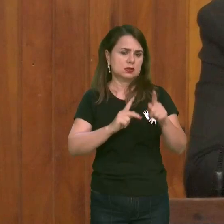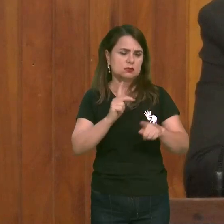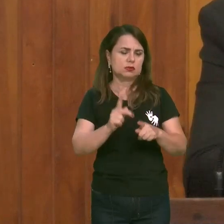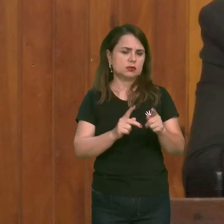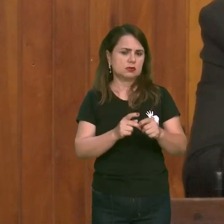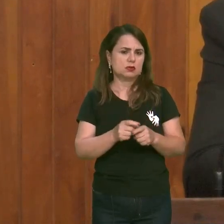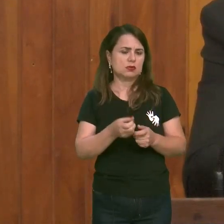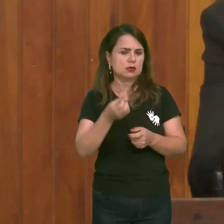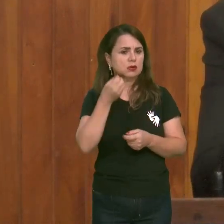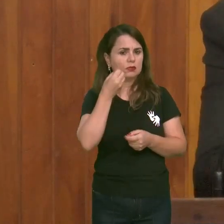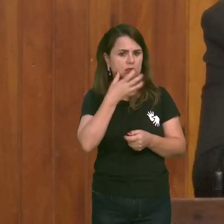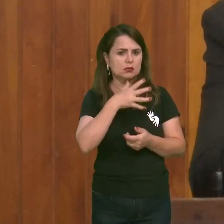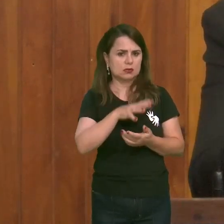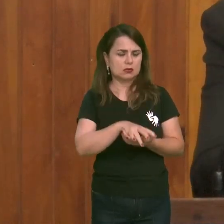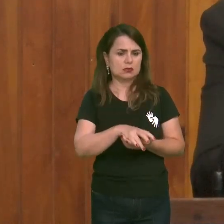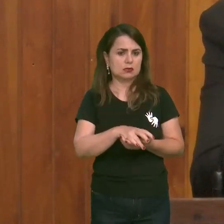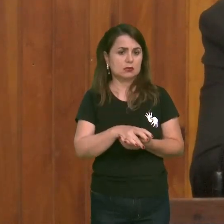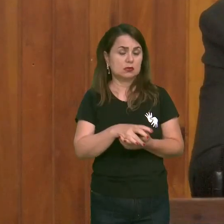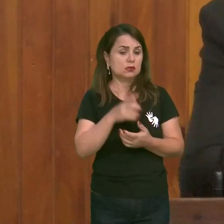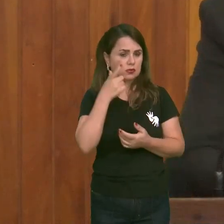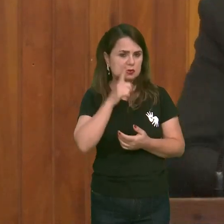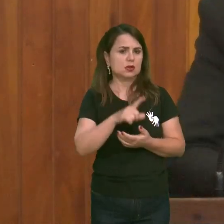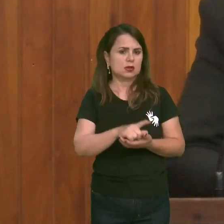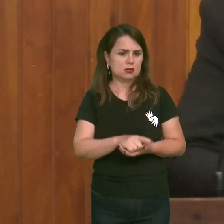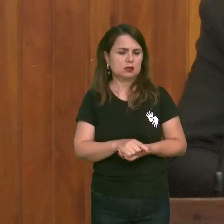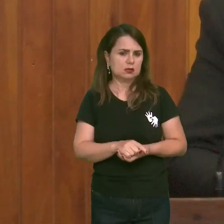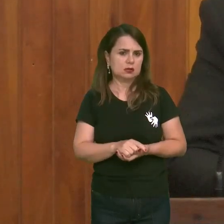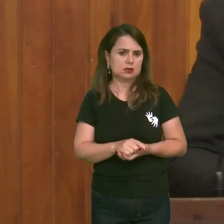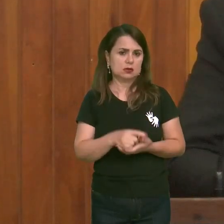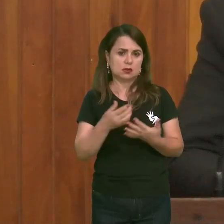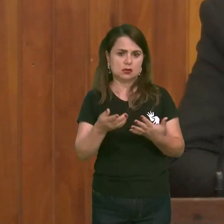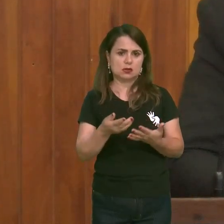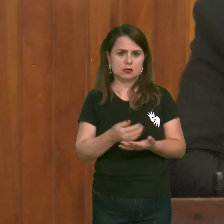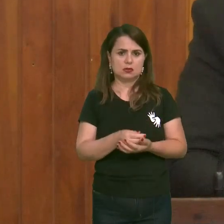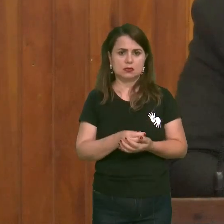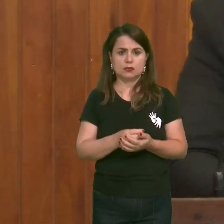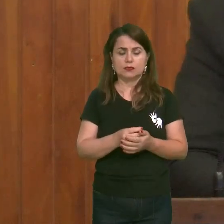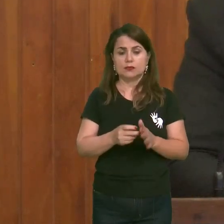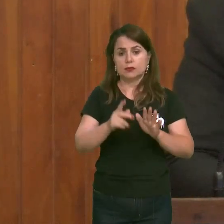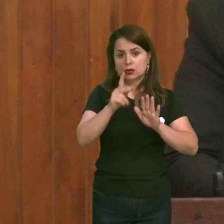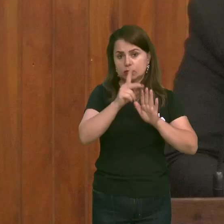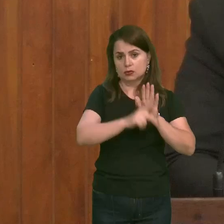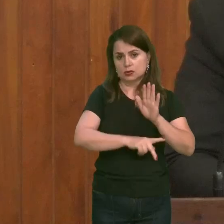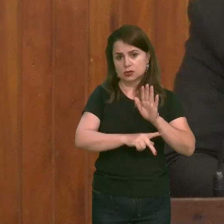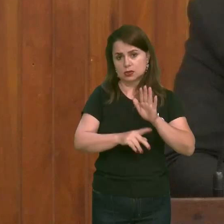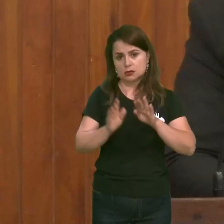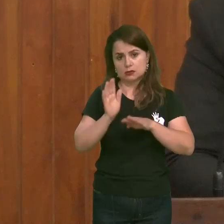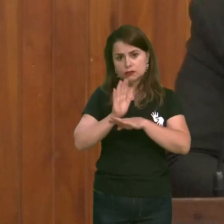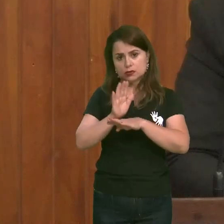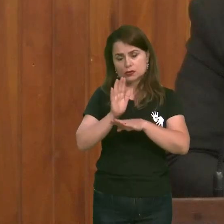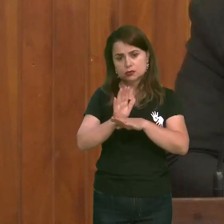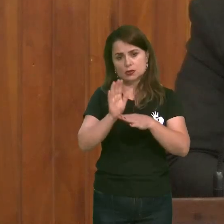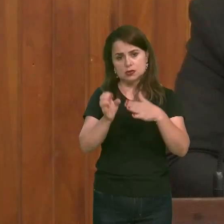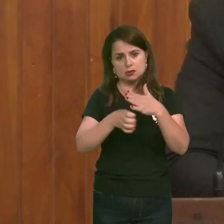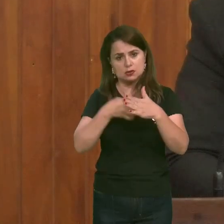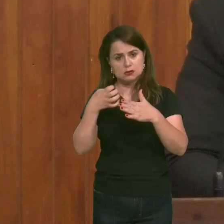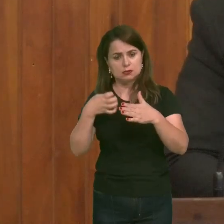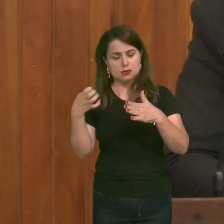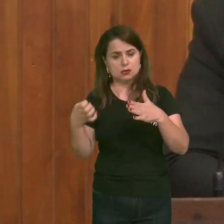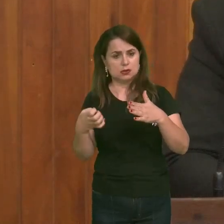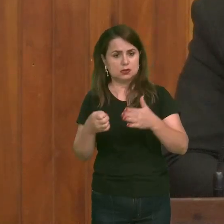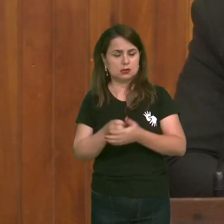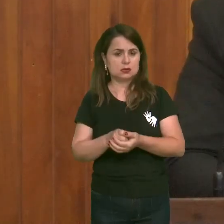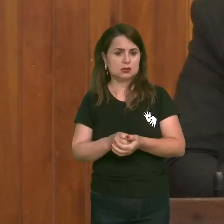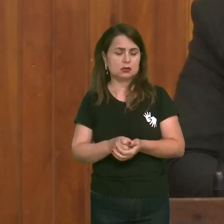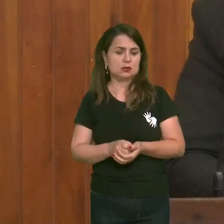eu acho que a gente pode chegar avançar isso é um projeto que vai beneficiar uma empresa uma empresa